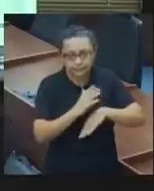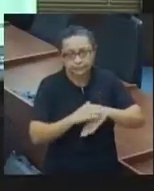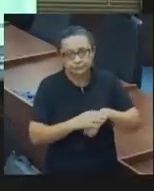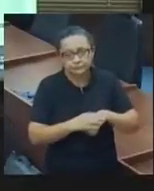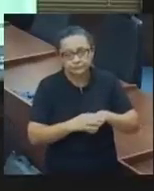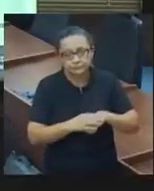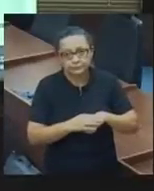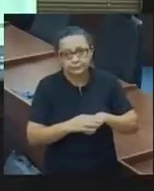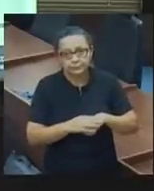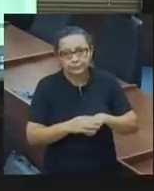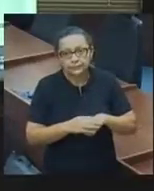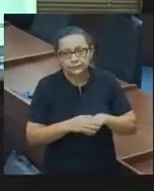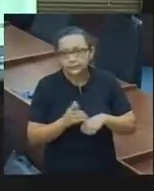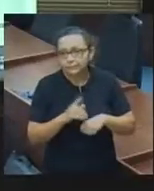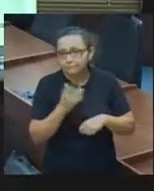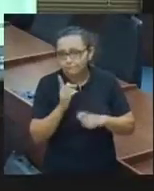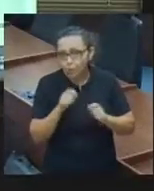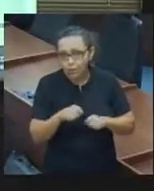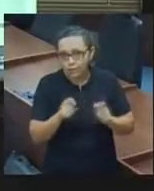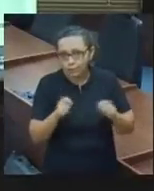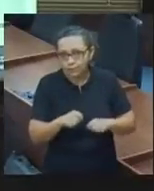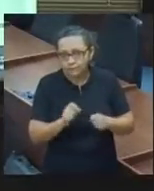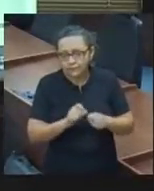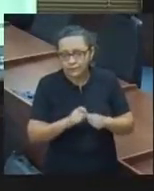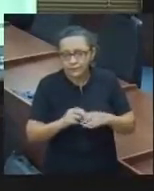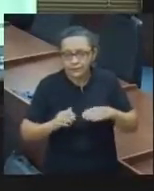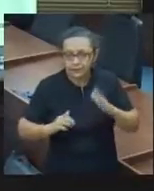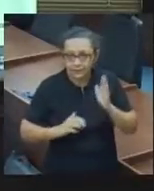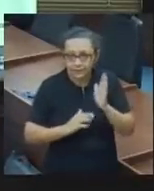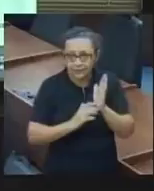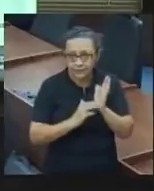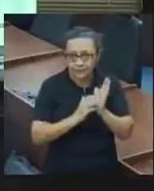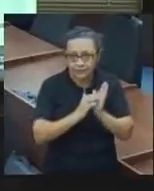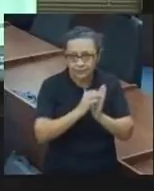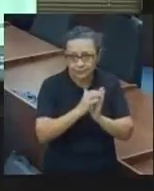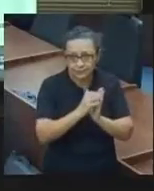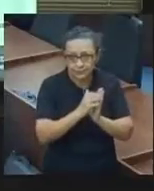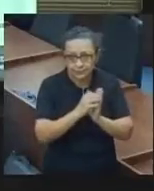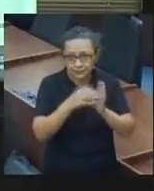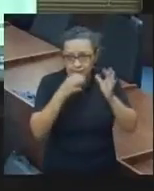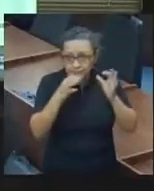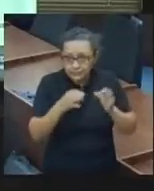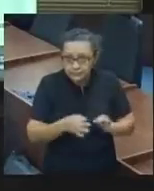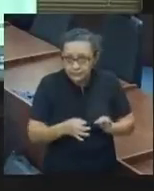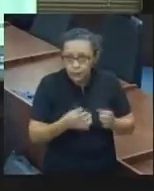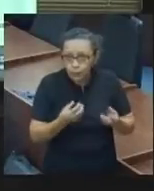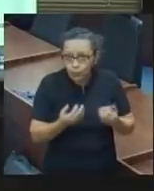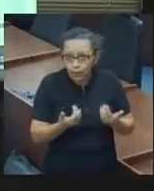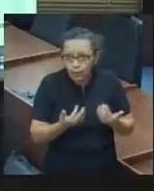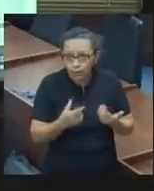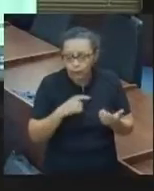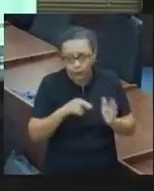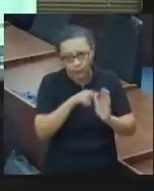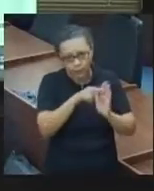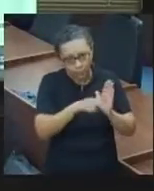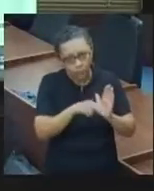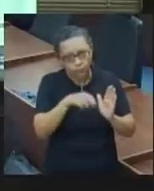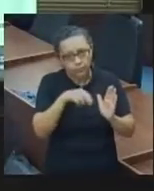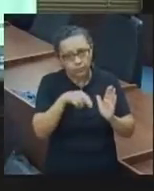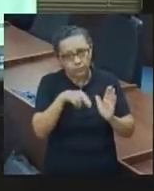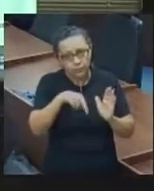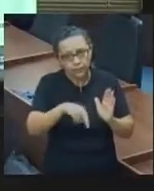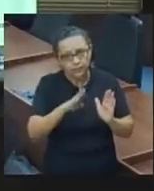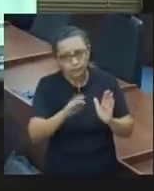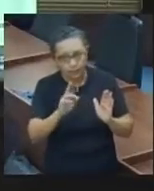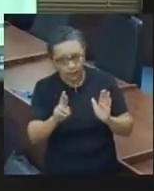como não é possível fazer essa escada é da maneira como aparece na norma nbr uma